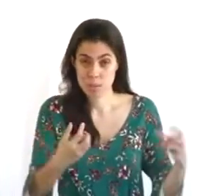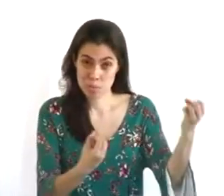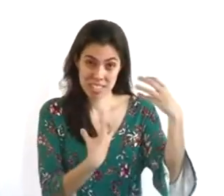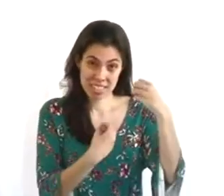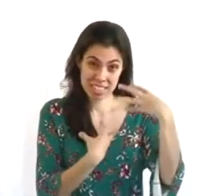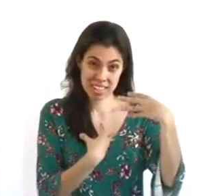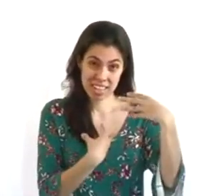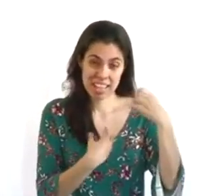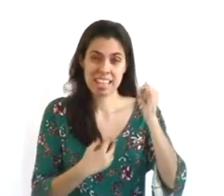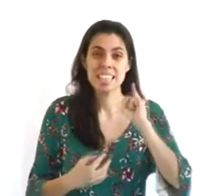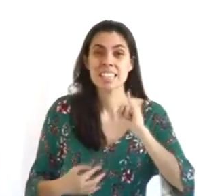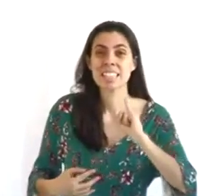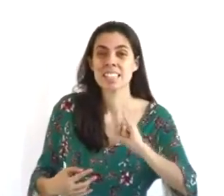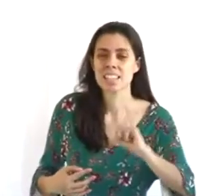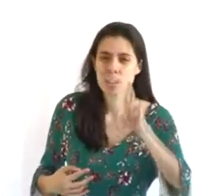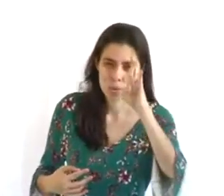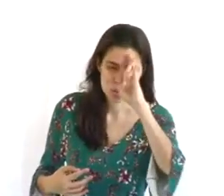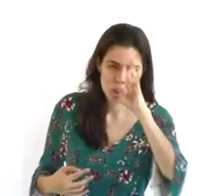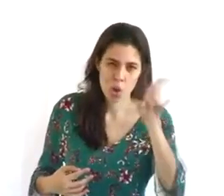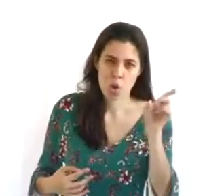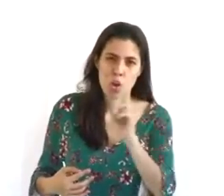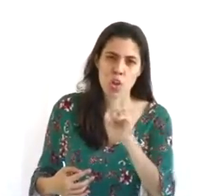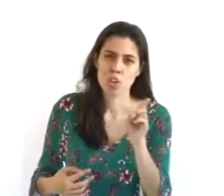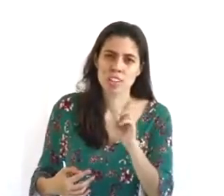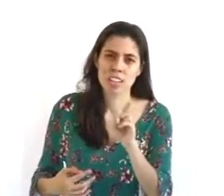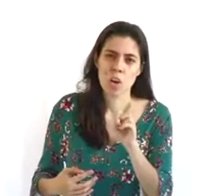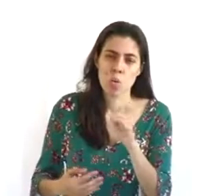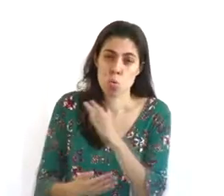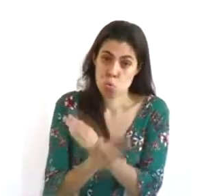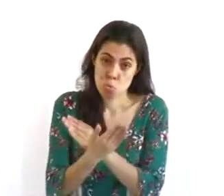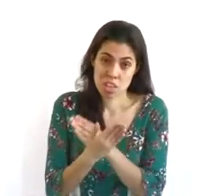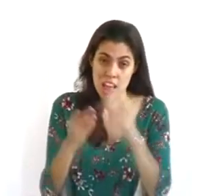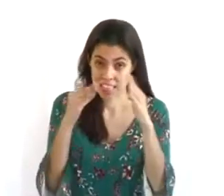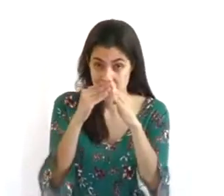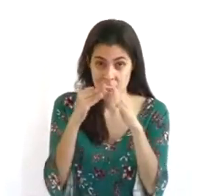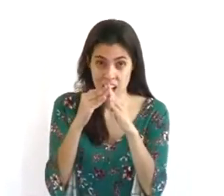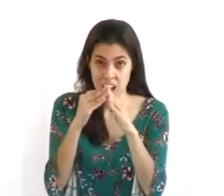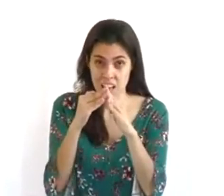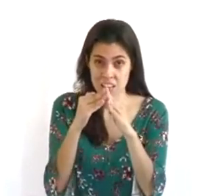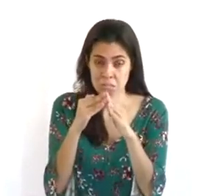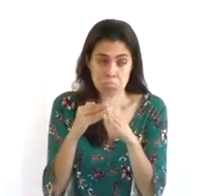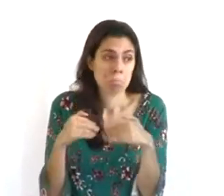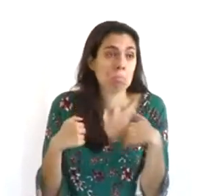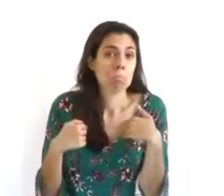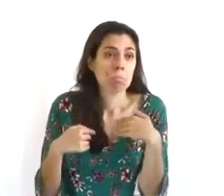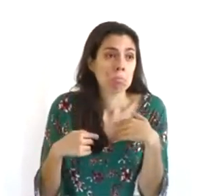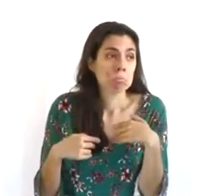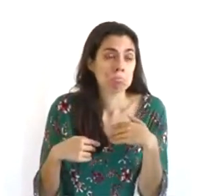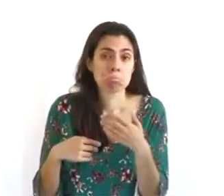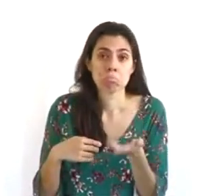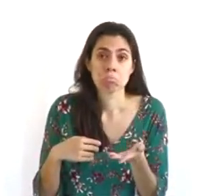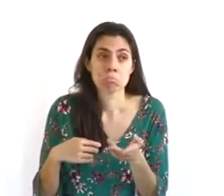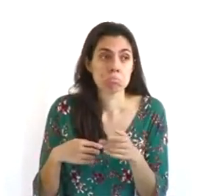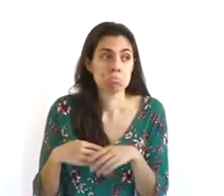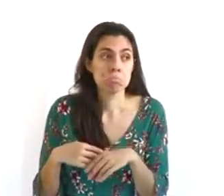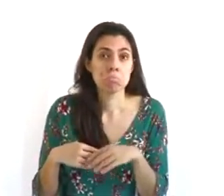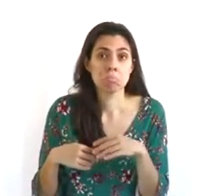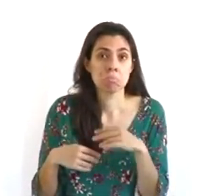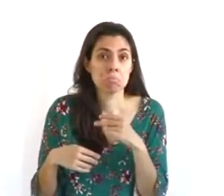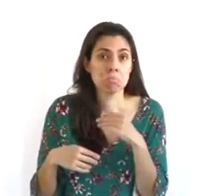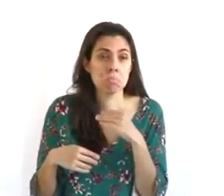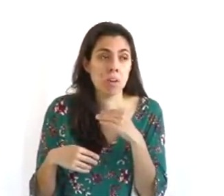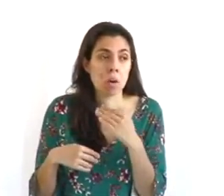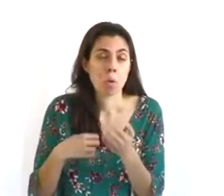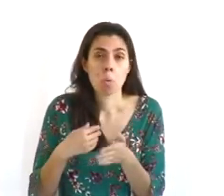edificam. Se o Senhor não guardar a cidade, em vão vigia a sentinela. Inútil vos será levantar de madrugada, repousar tarde, comer o